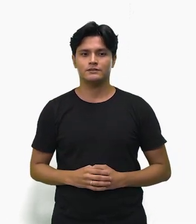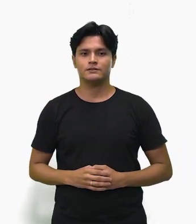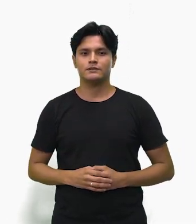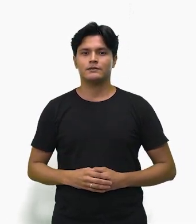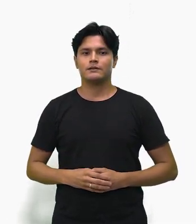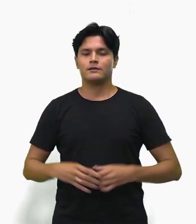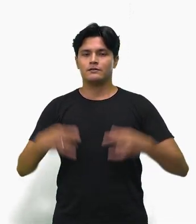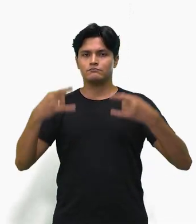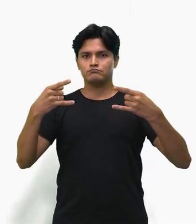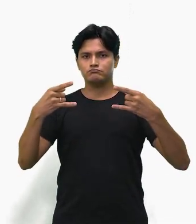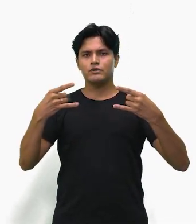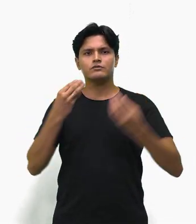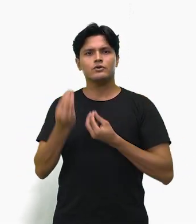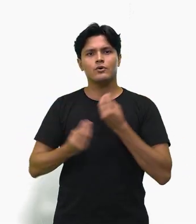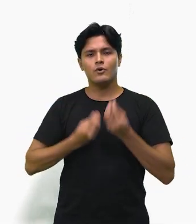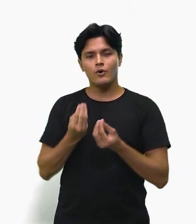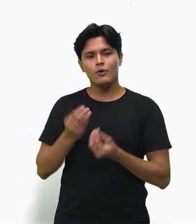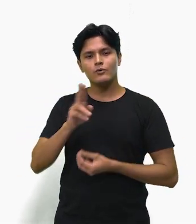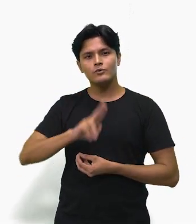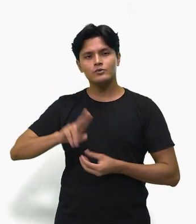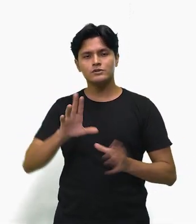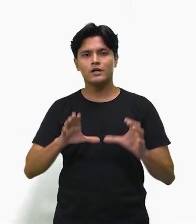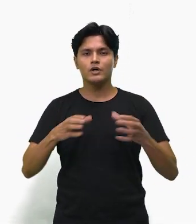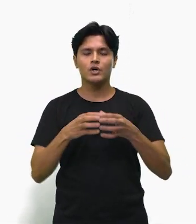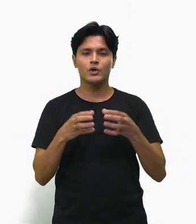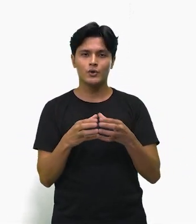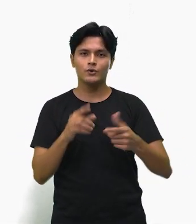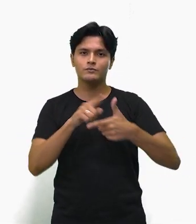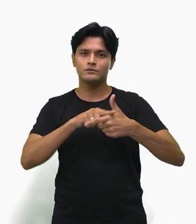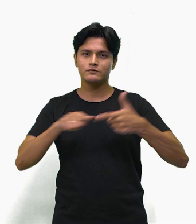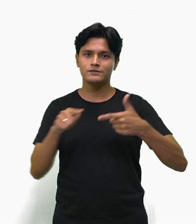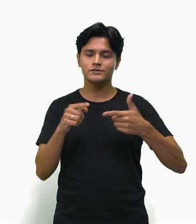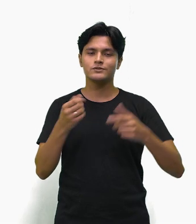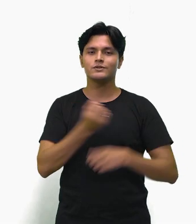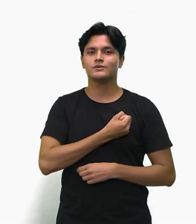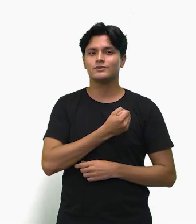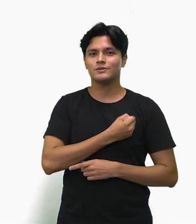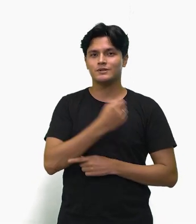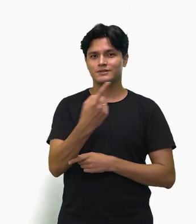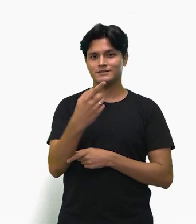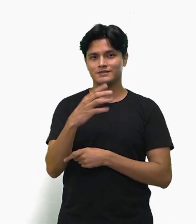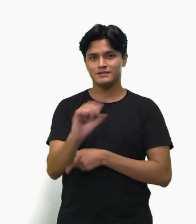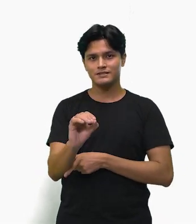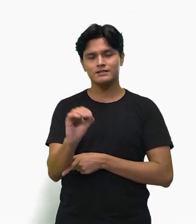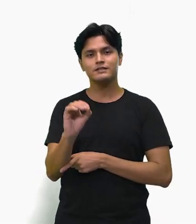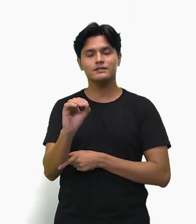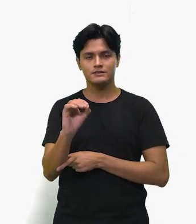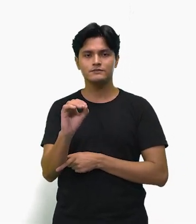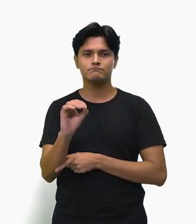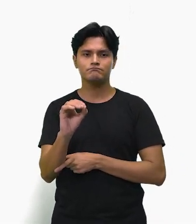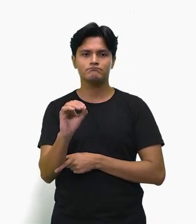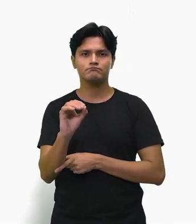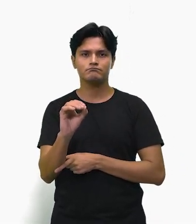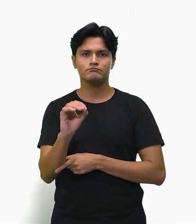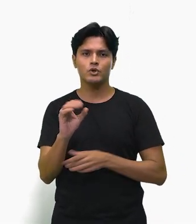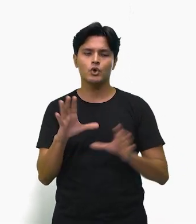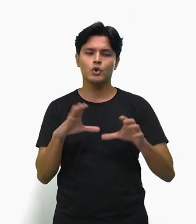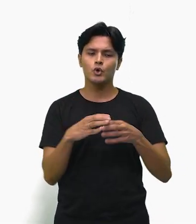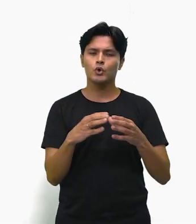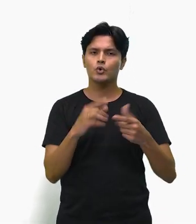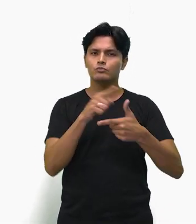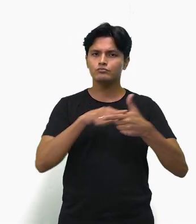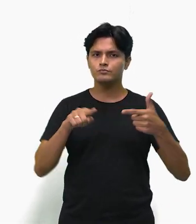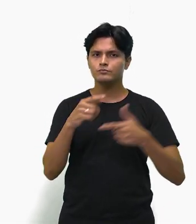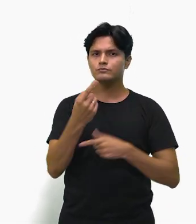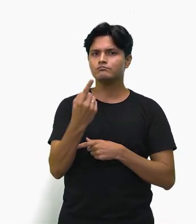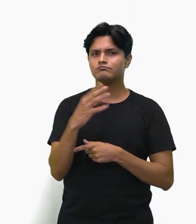dos divisores do número 10. Quais são os números que podem dividir o 10? Os divisores de 10, quem